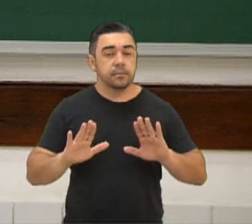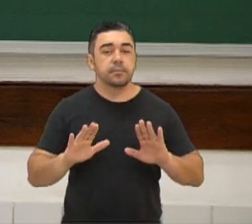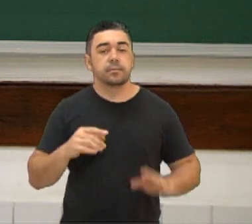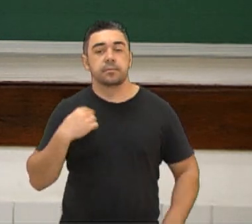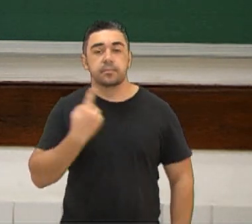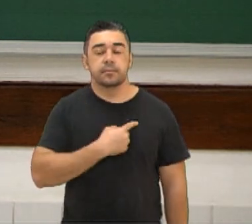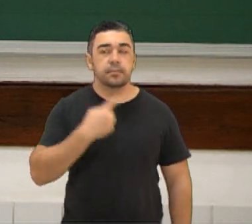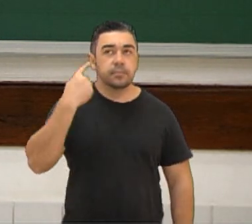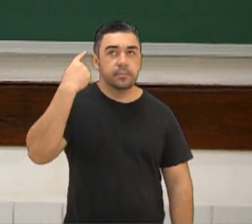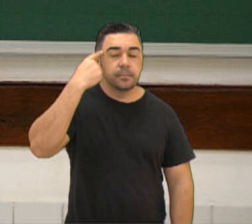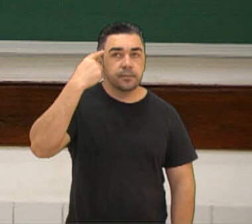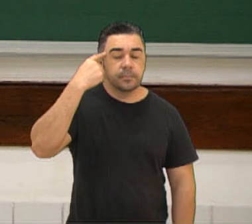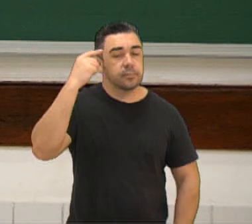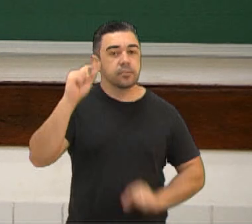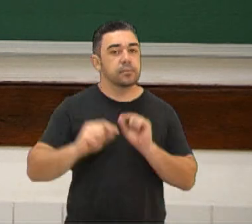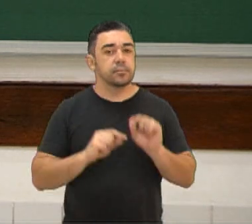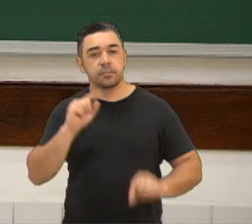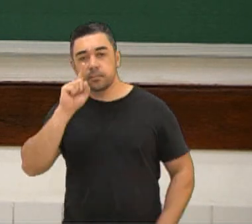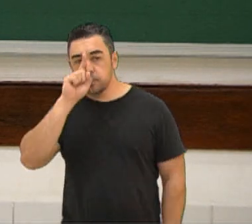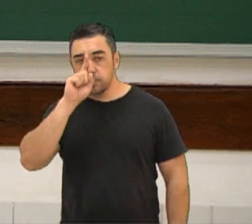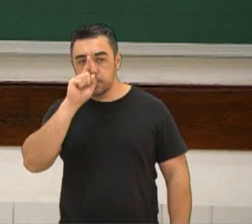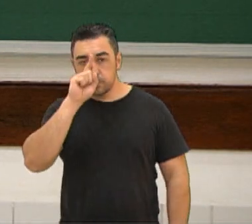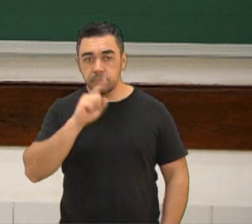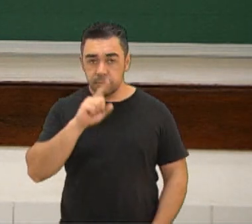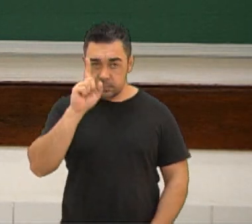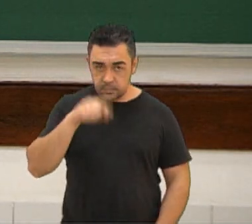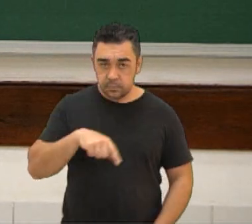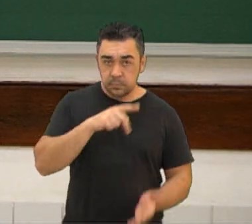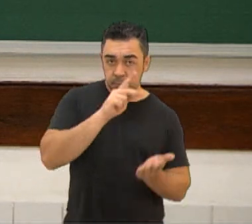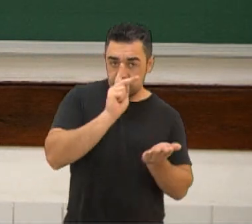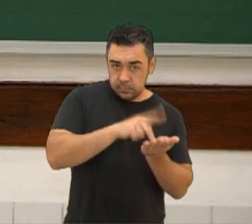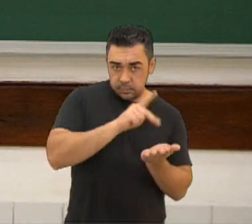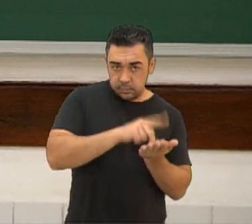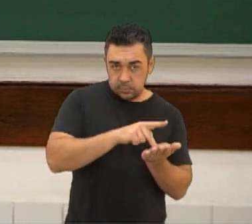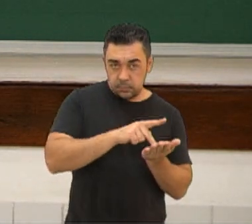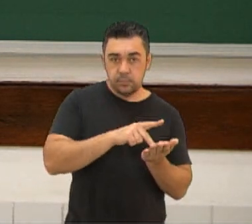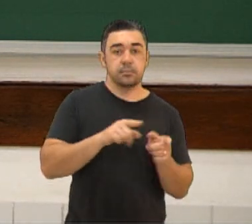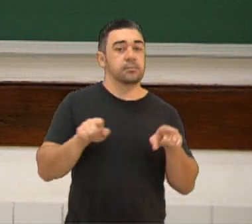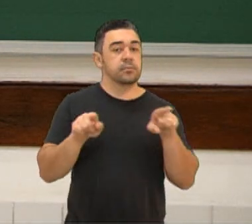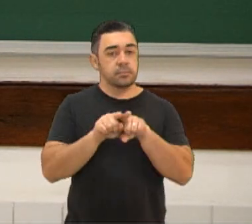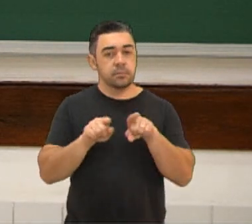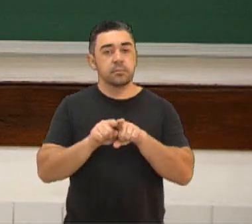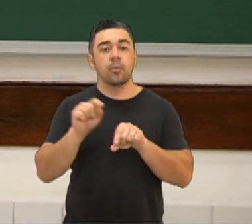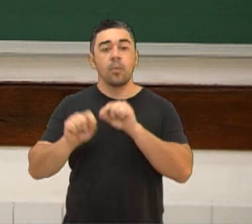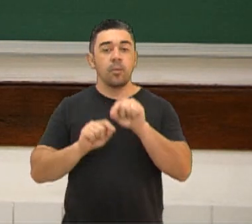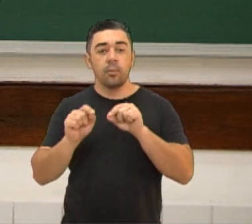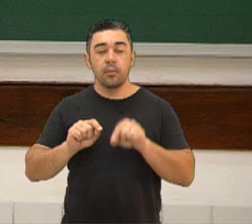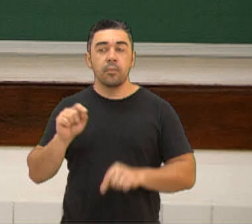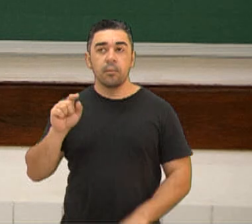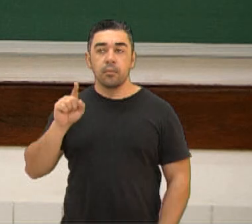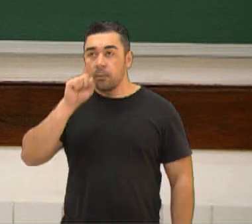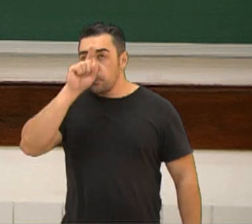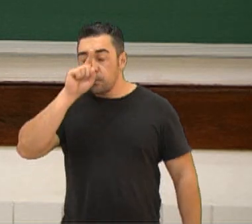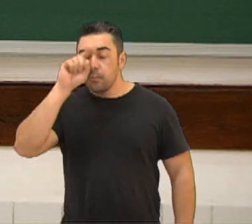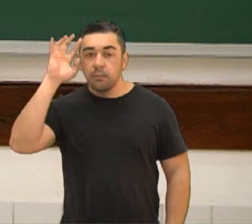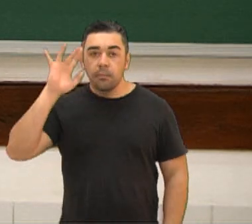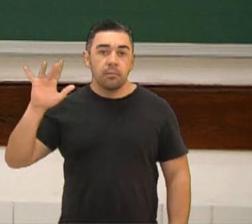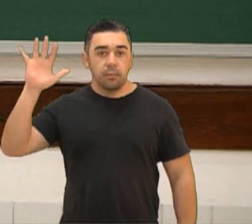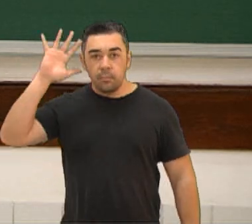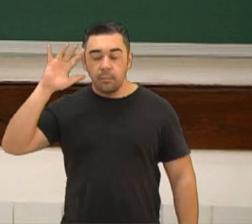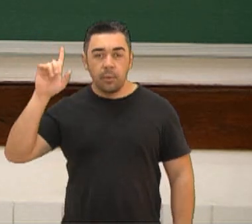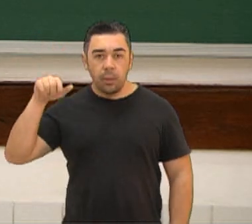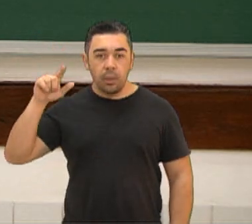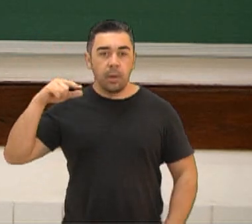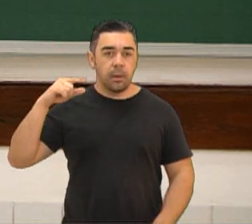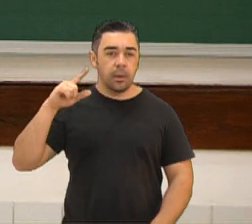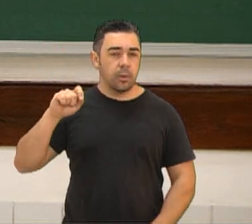que esses perigos, eles não eram só perigos reais. Nós também eles viviam perigos imaginários. Já vamos falar